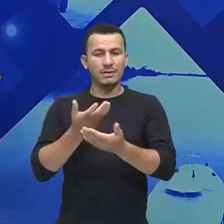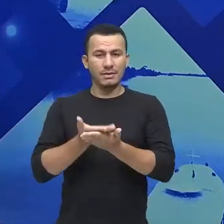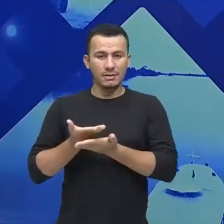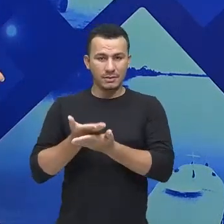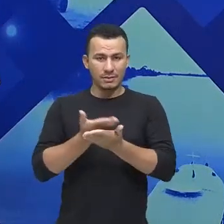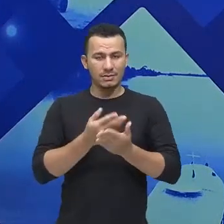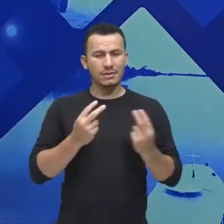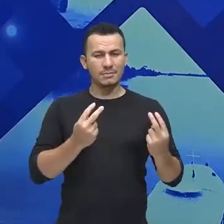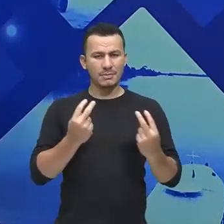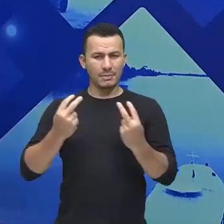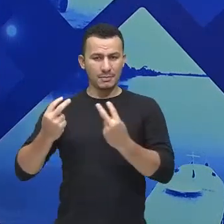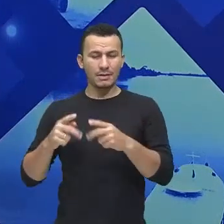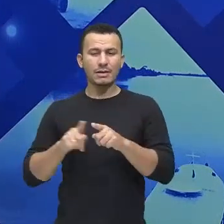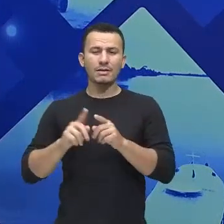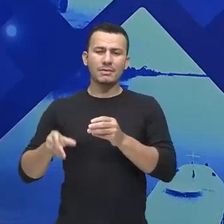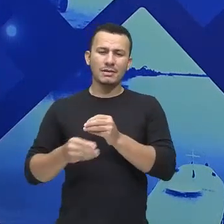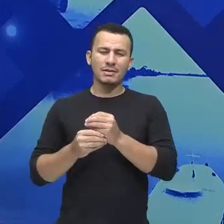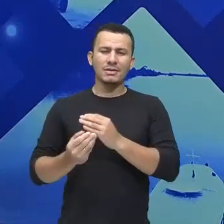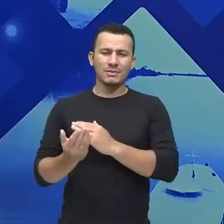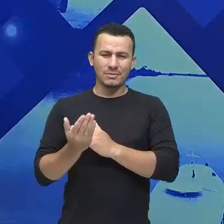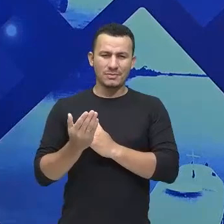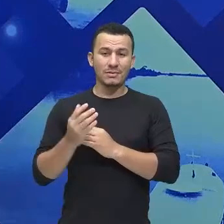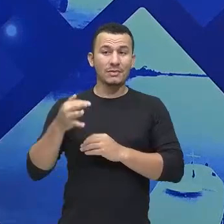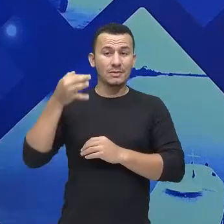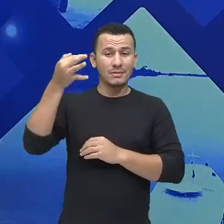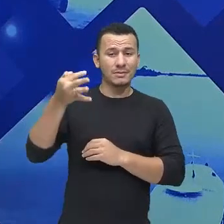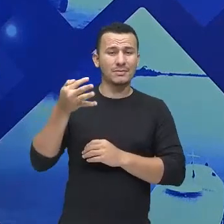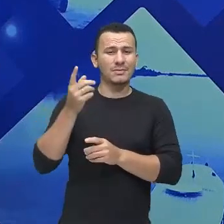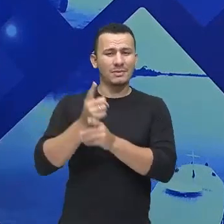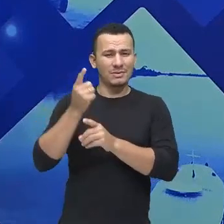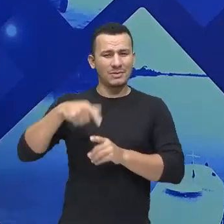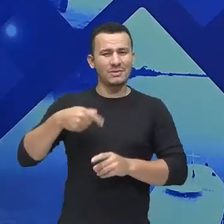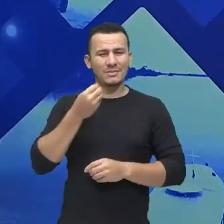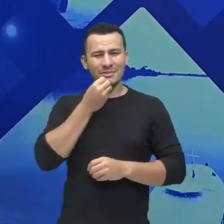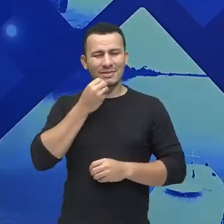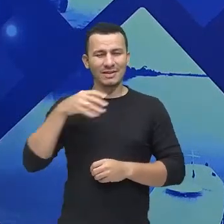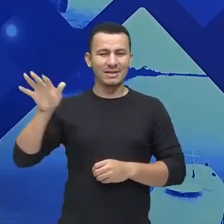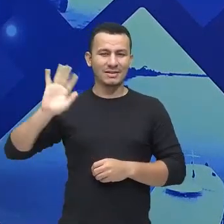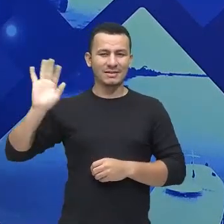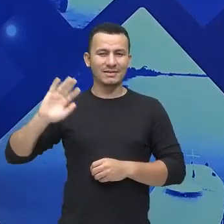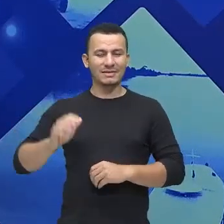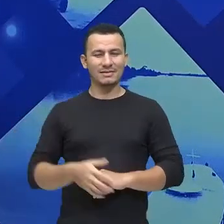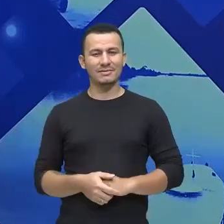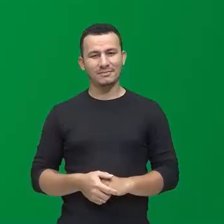que contribuíram conosco, e até uma próxima oportunidade. Até mais!